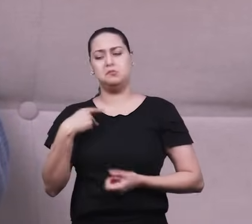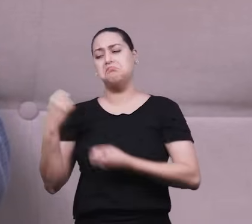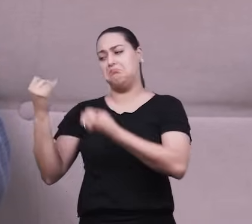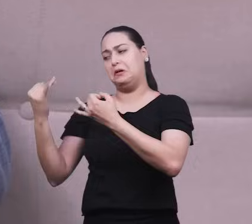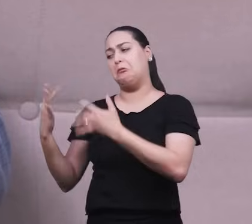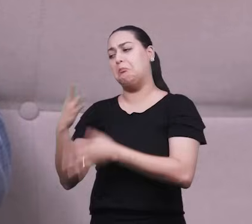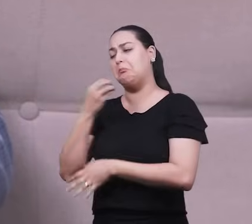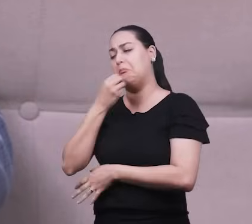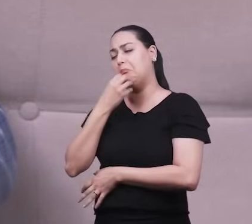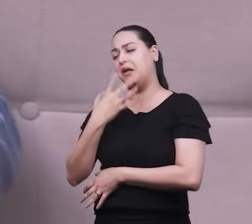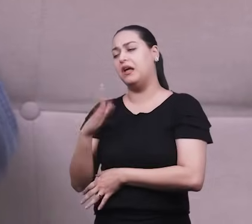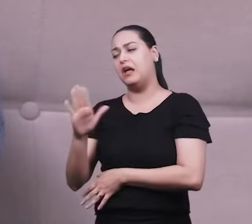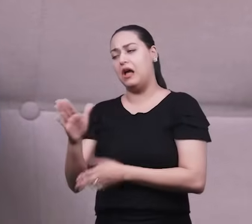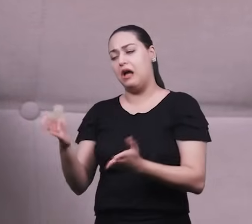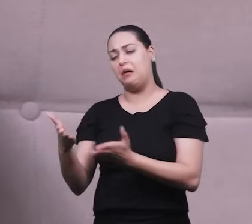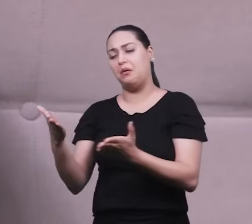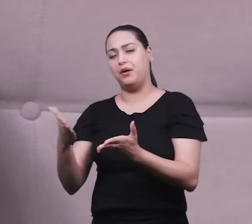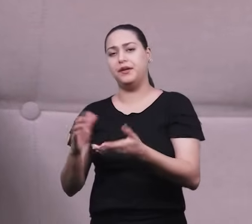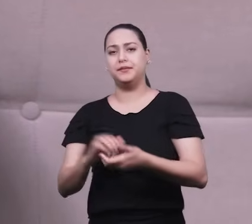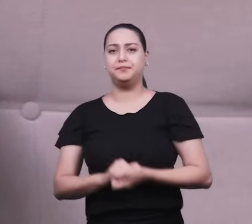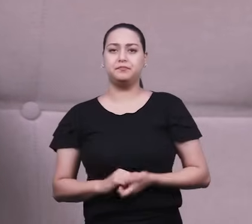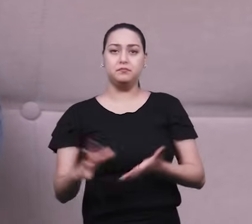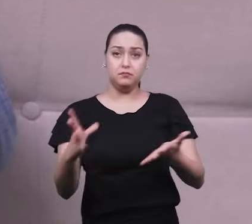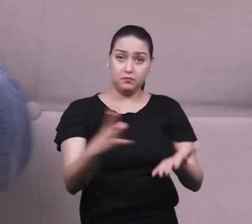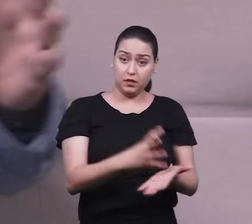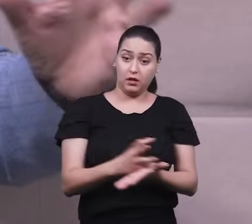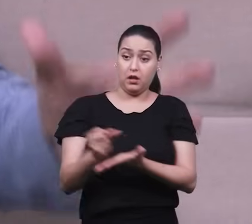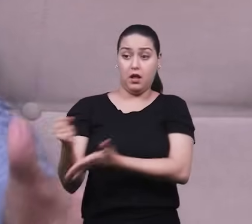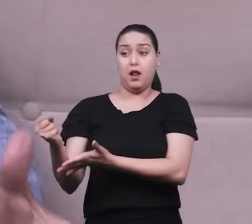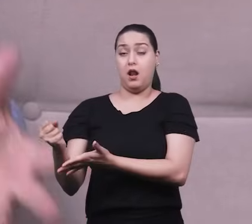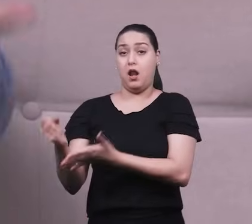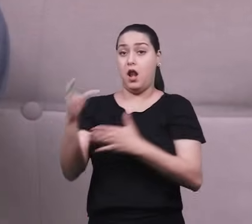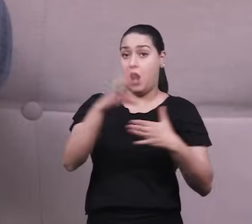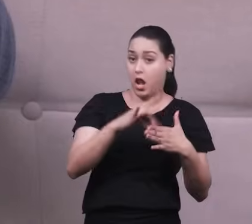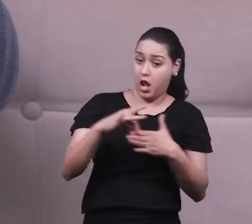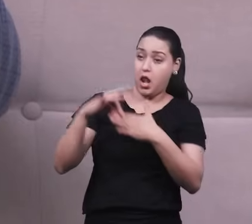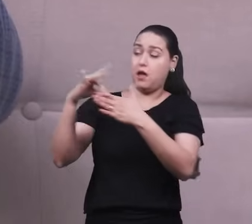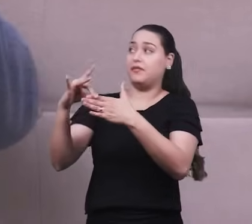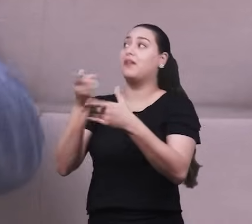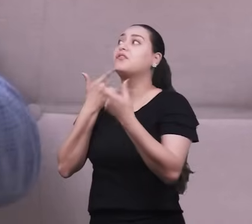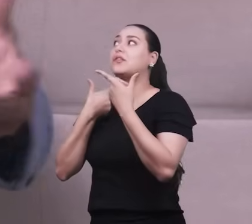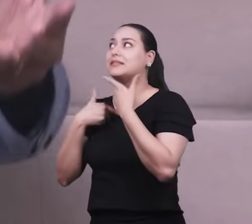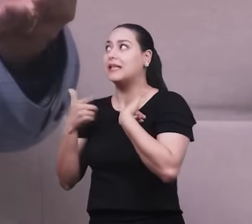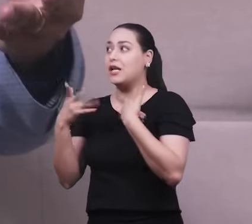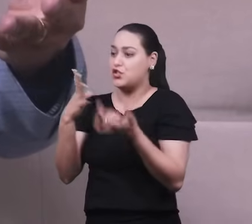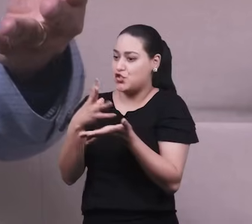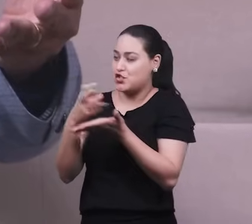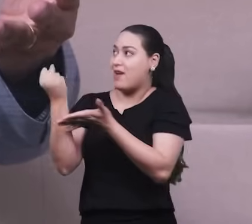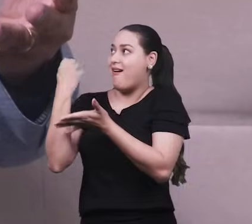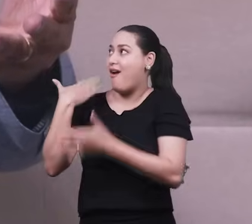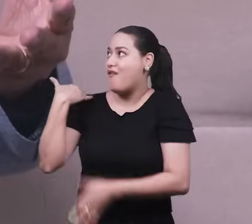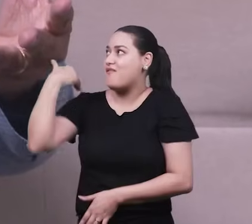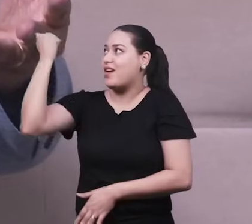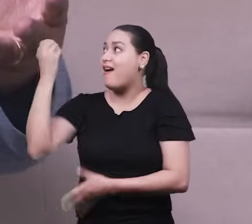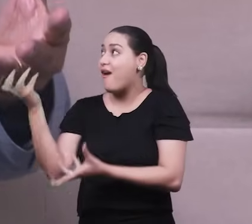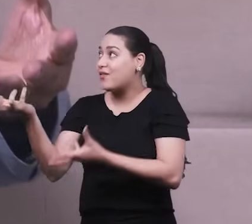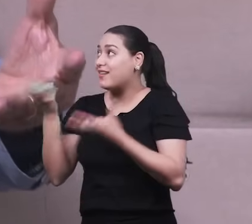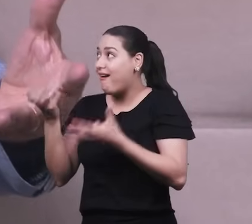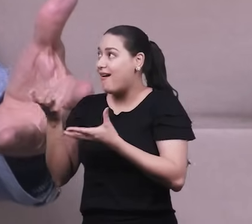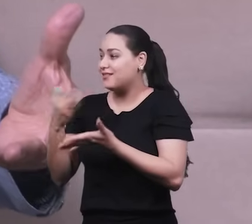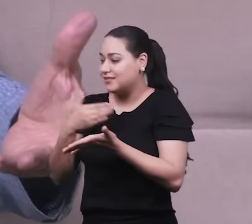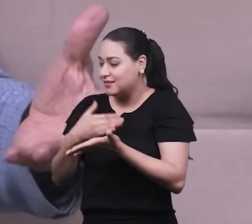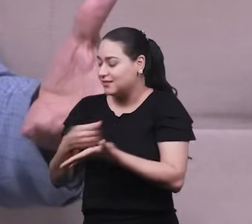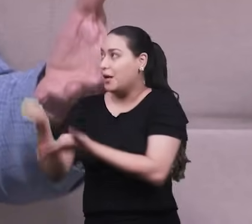muito bem, né? O arrebatamento, leva-me tu, é o desejo da igreja. Amém. Né? De